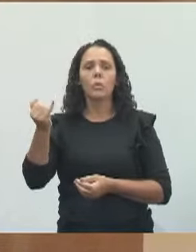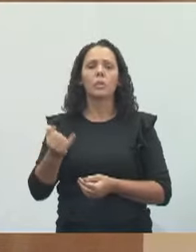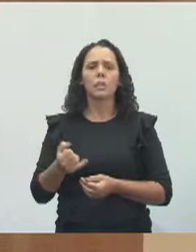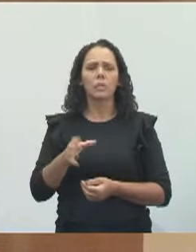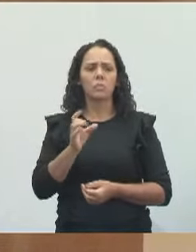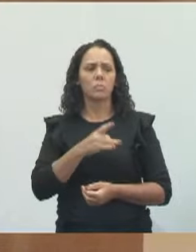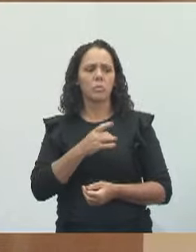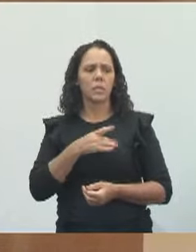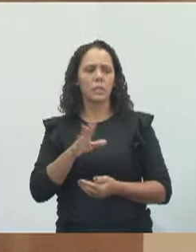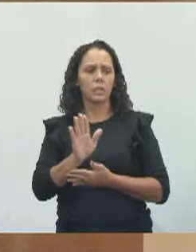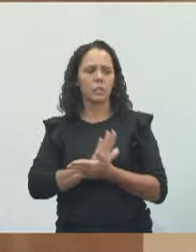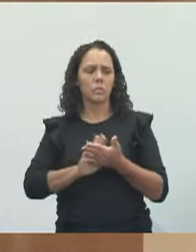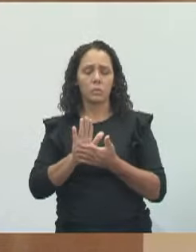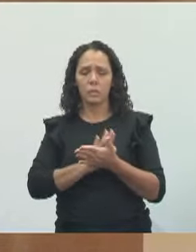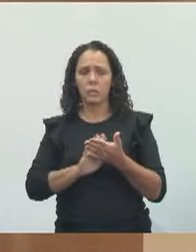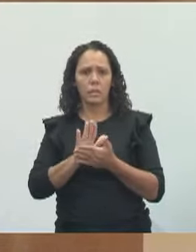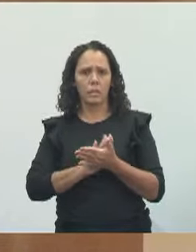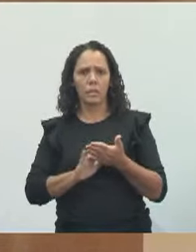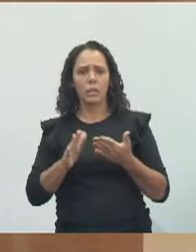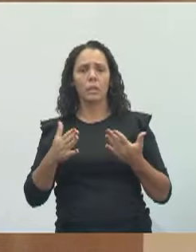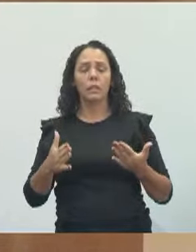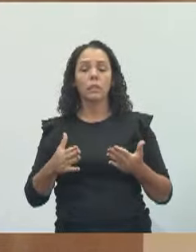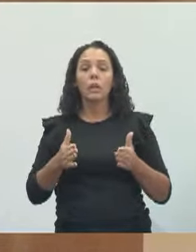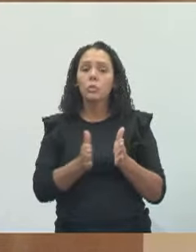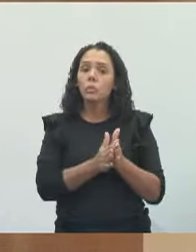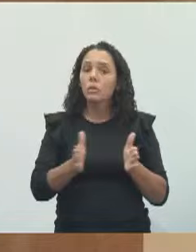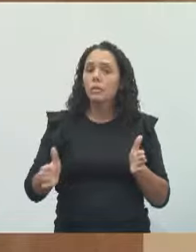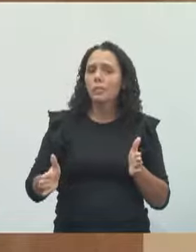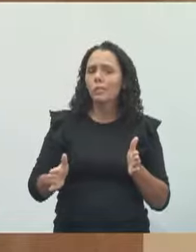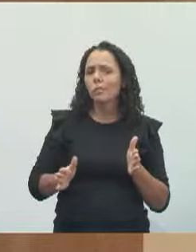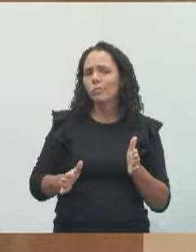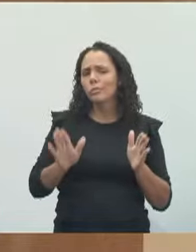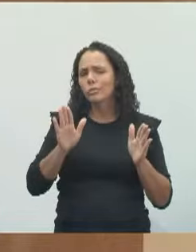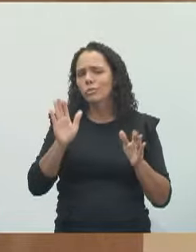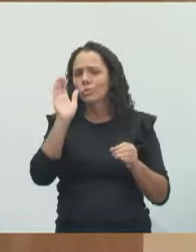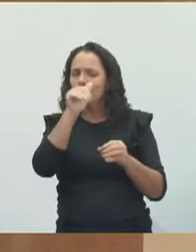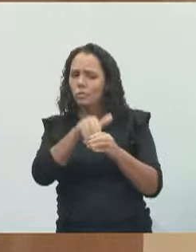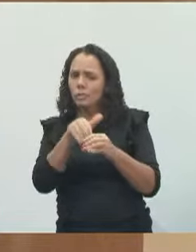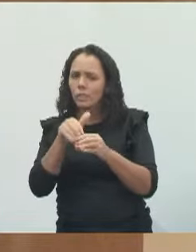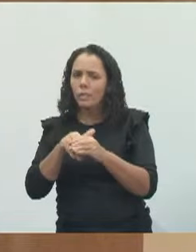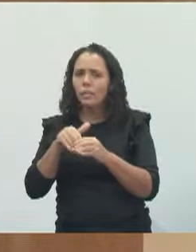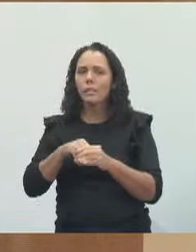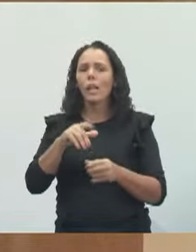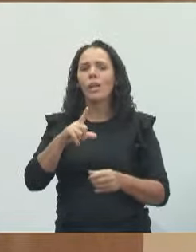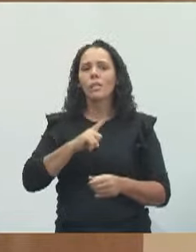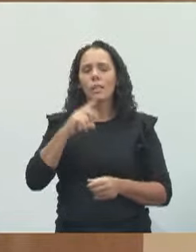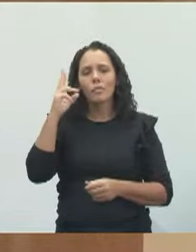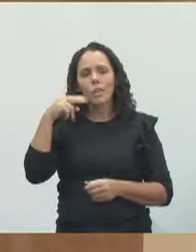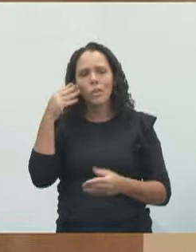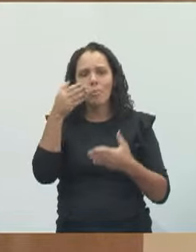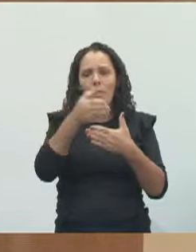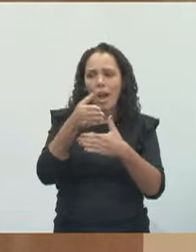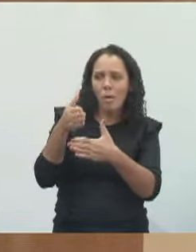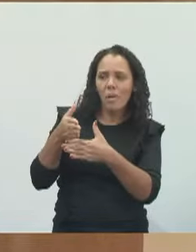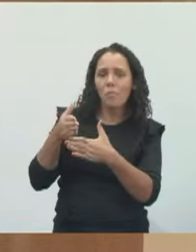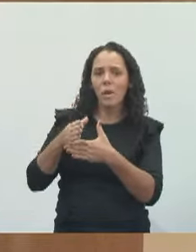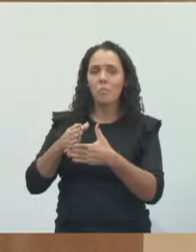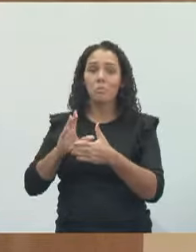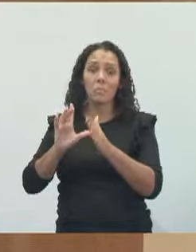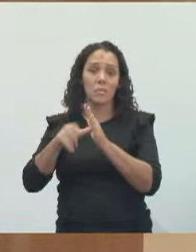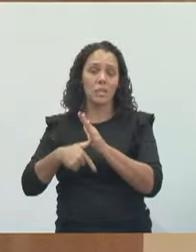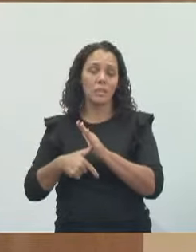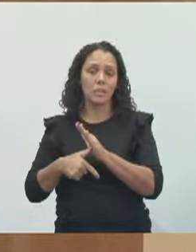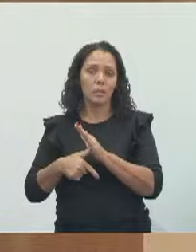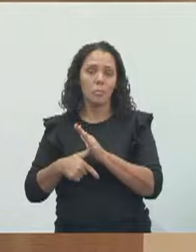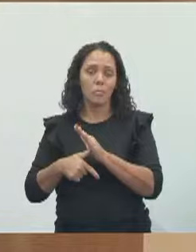Eu acho que é para isso. Época de eleição, que a gente mais vê é muito colocando o pé no barro, debaixo da chuva, né? Mas depois que passa a eleição, muitas